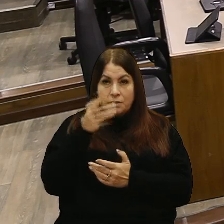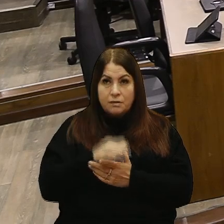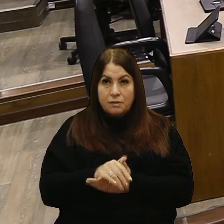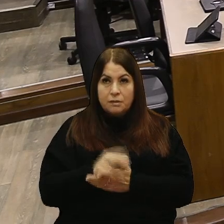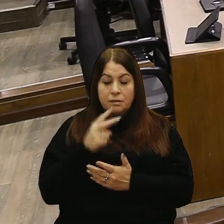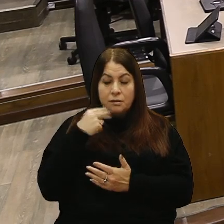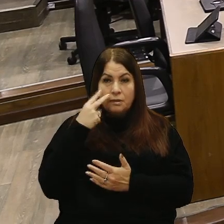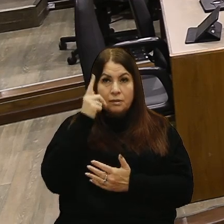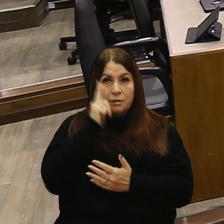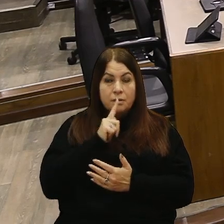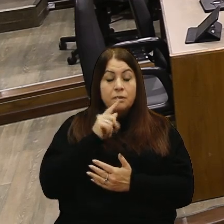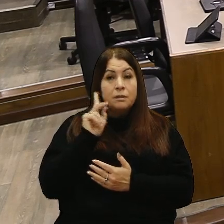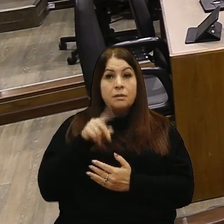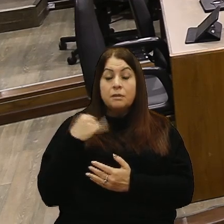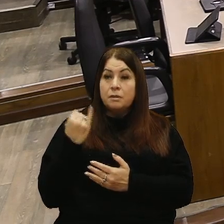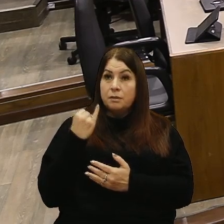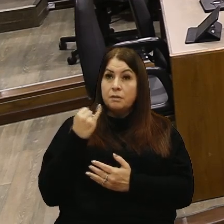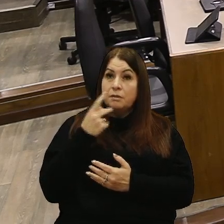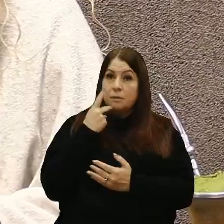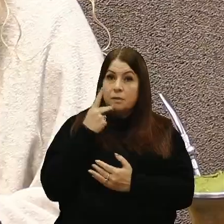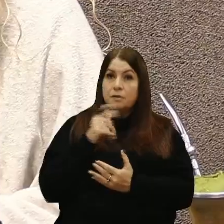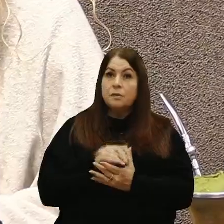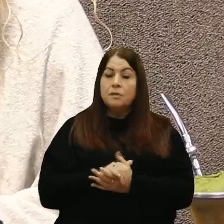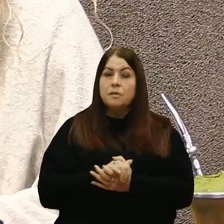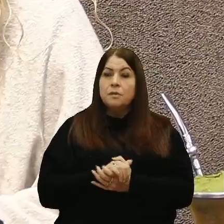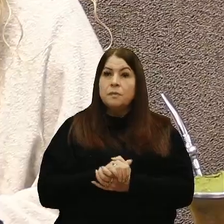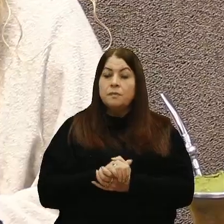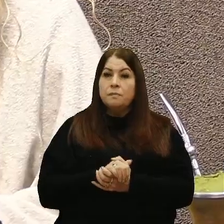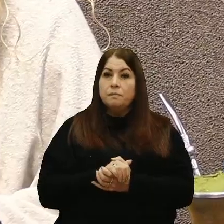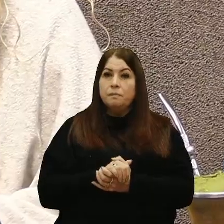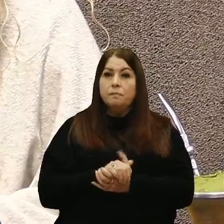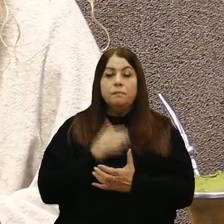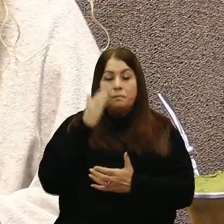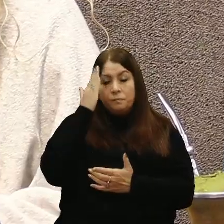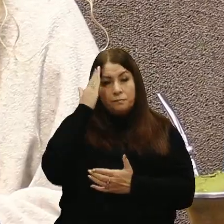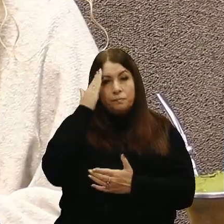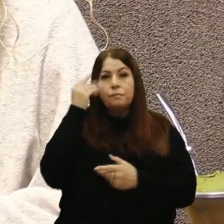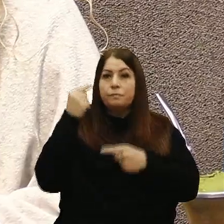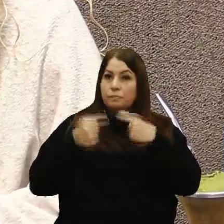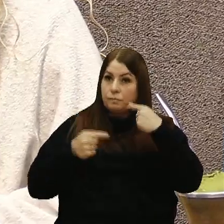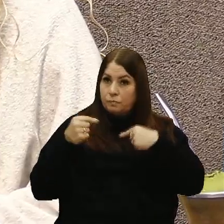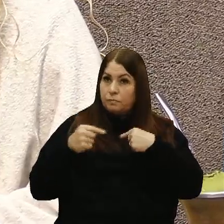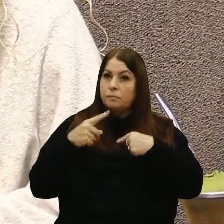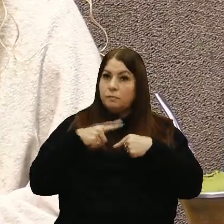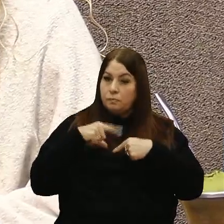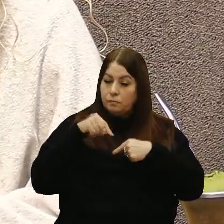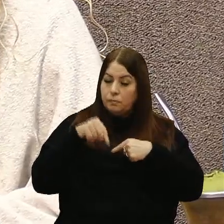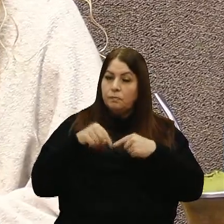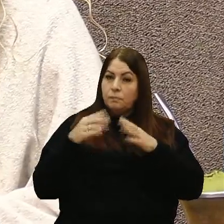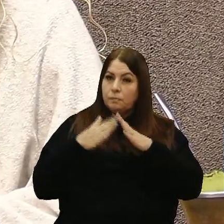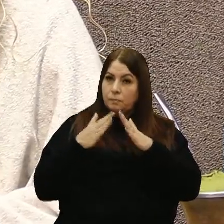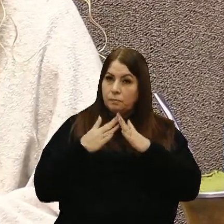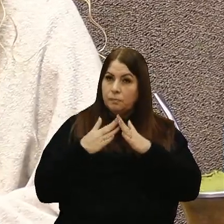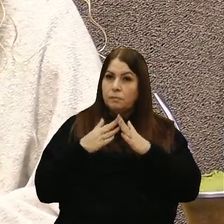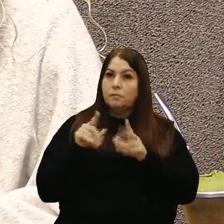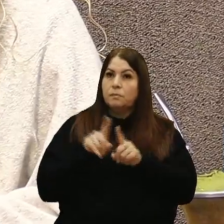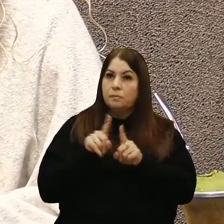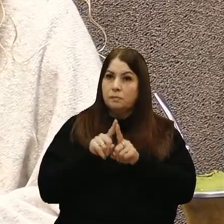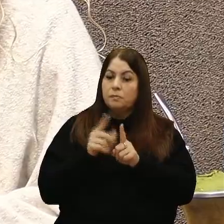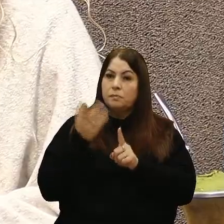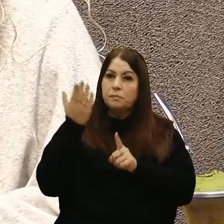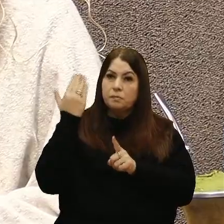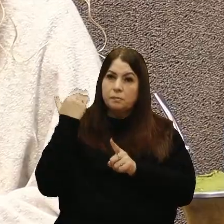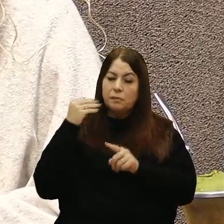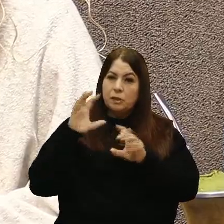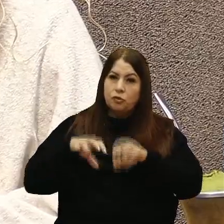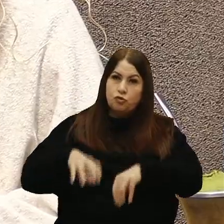Vereador Lucas, é muito importante o que o senhor traz aqui e a gente sabe as discussões que a gente teve aqui nessa casa, inclusive na época aí